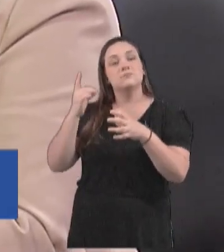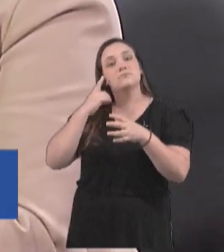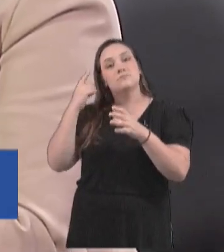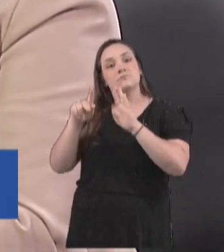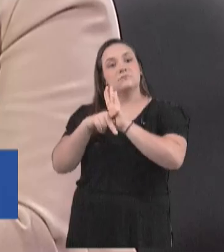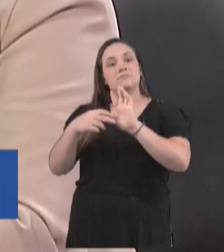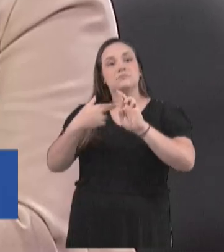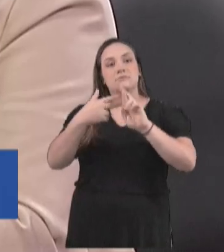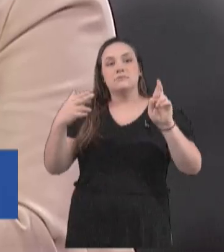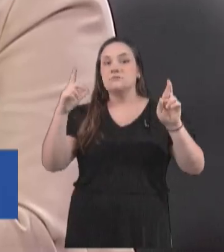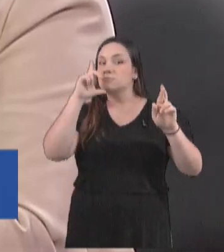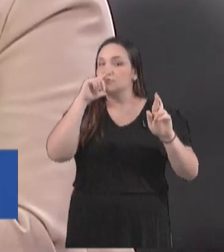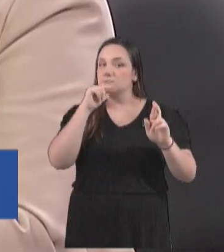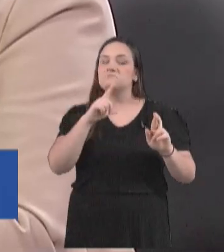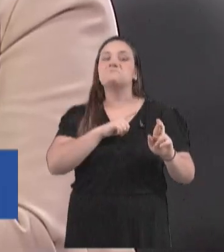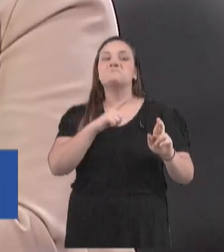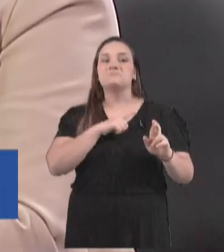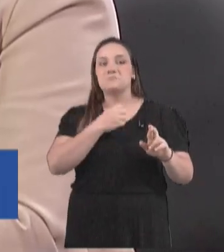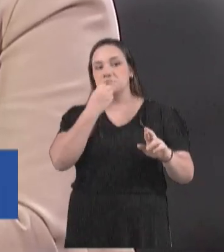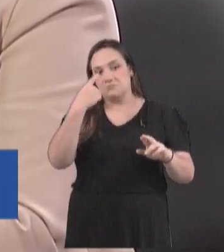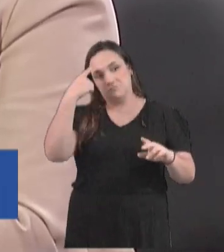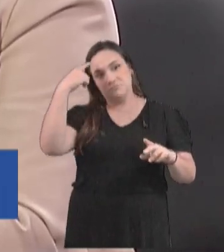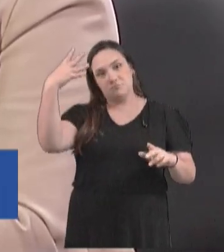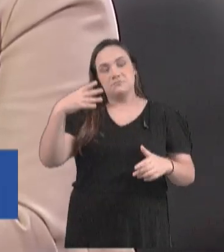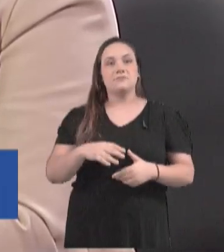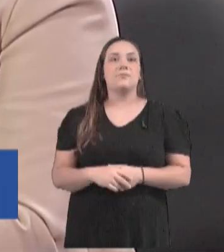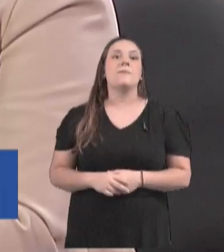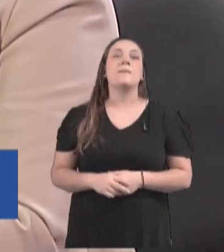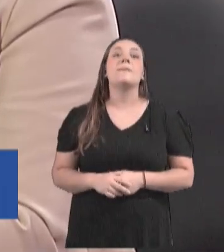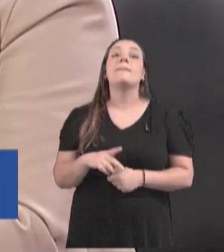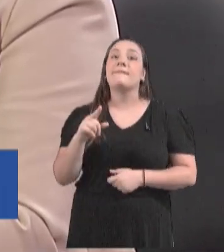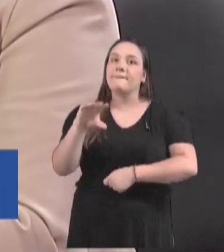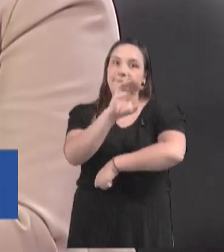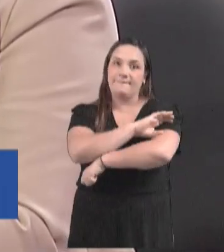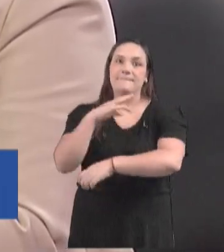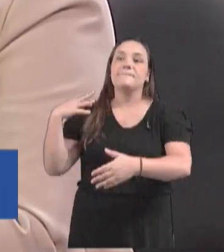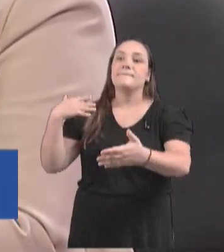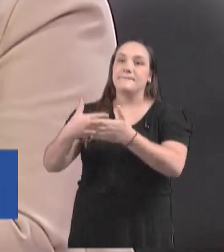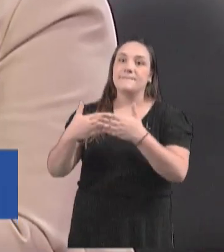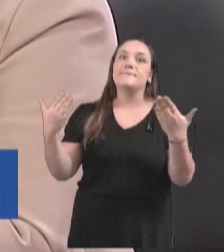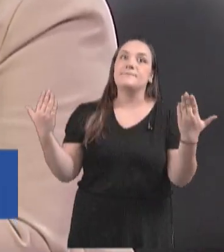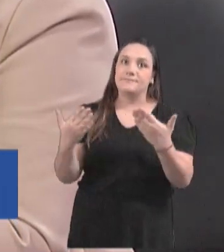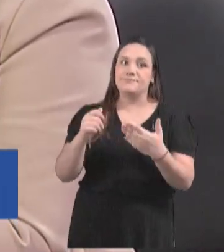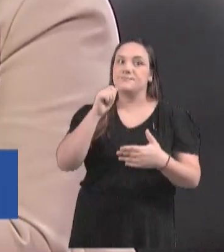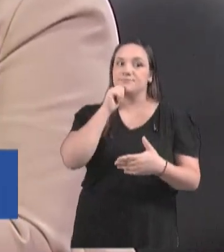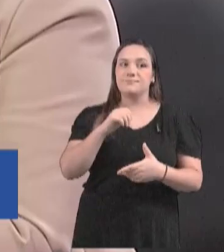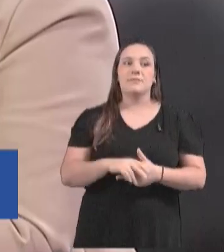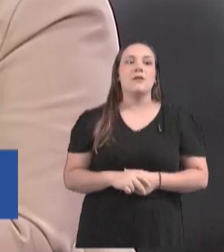o deputado teve essa feliz ideia. Que é coordenador até hoje, né? Segue coordenador da frente.